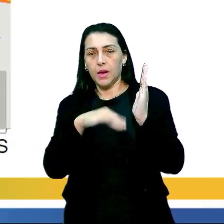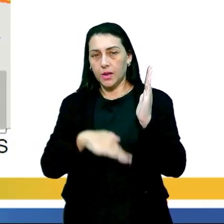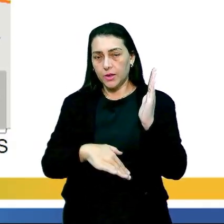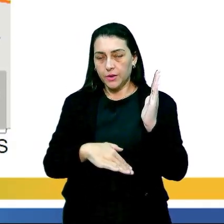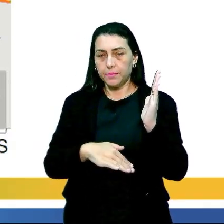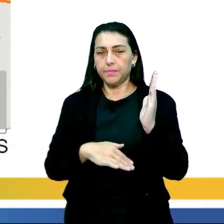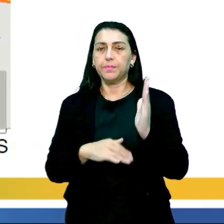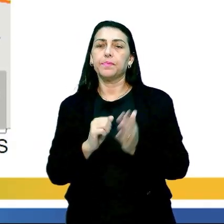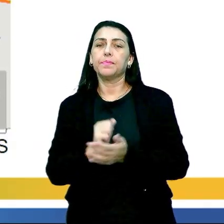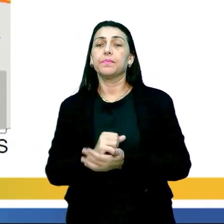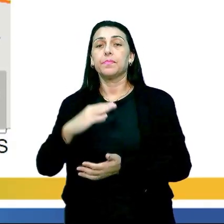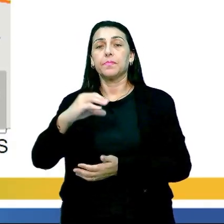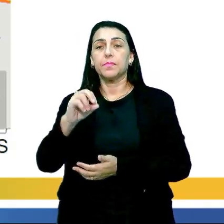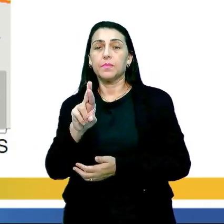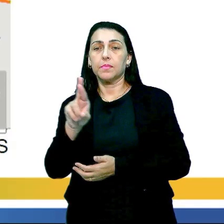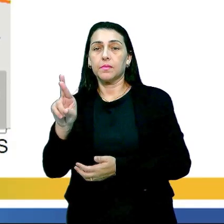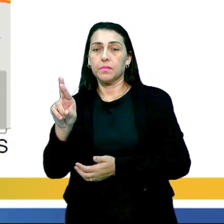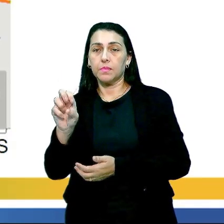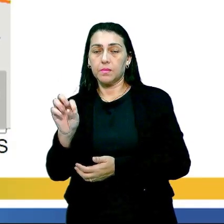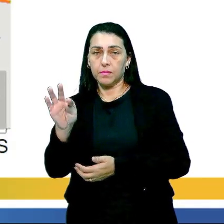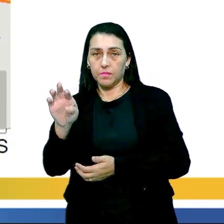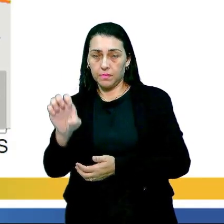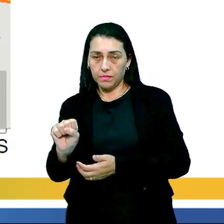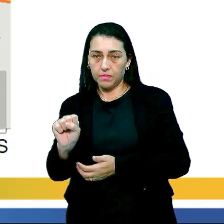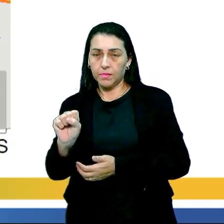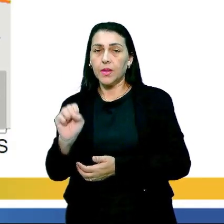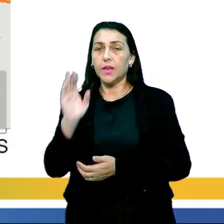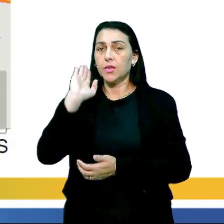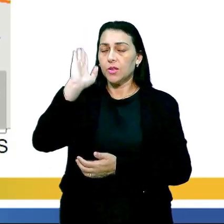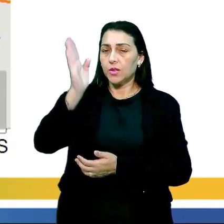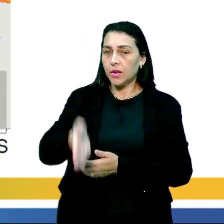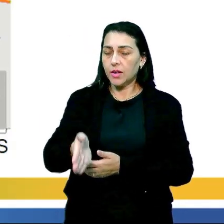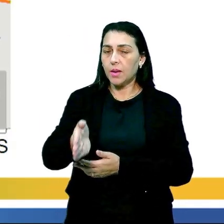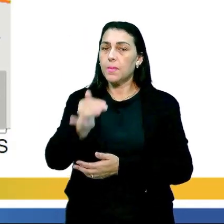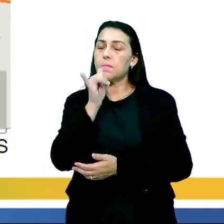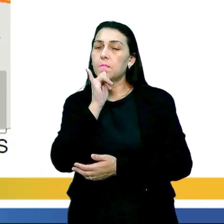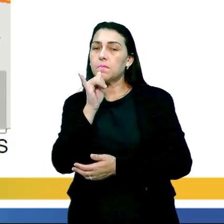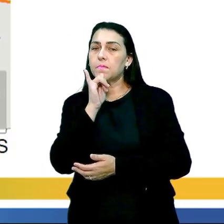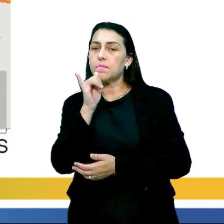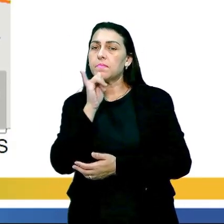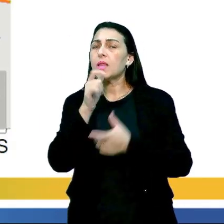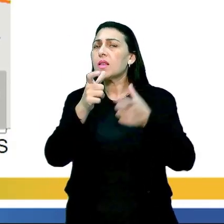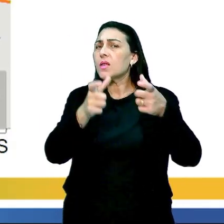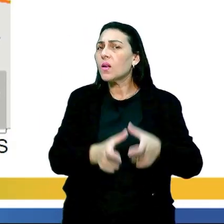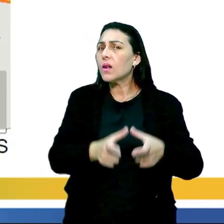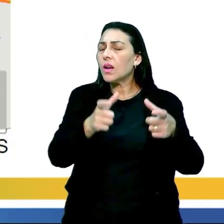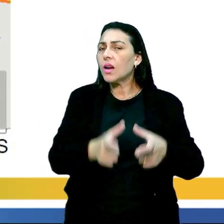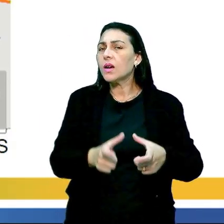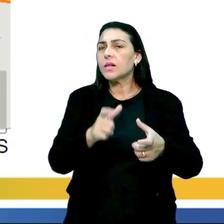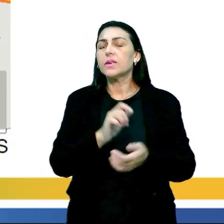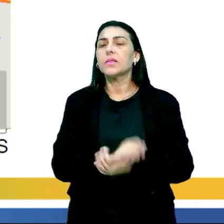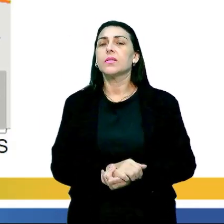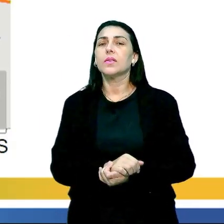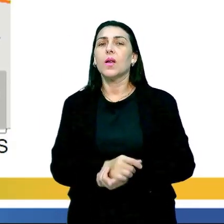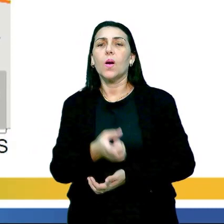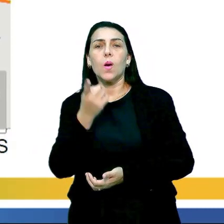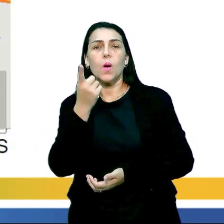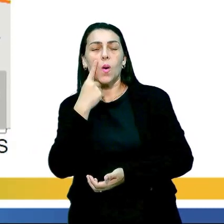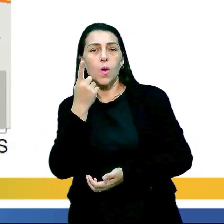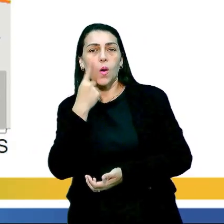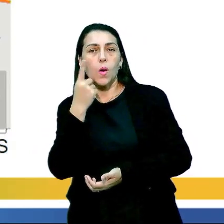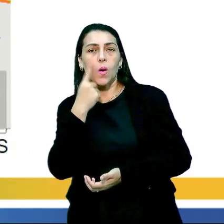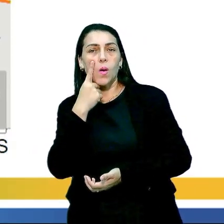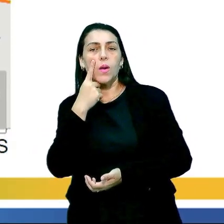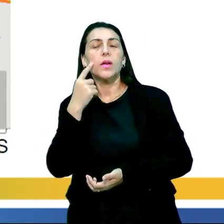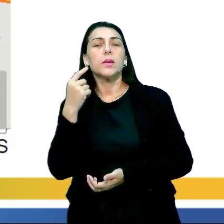baixa. Essas correntes vão interferir diretamente, por exemplo, nesses locais, tá? Então, olha a distribuição